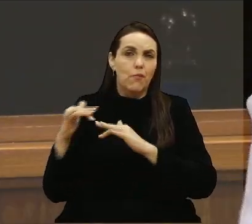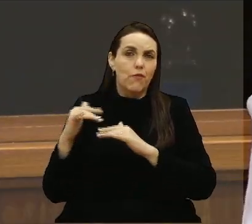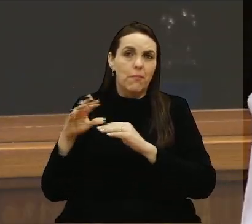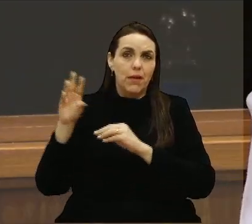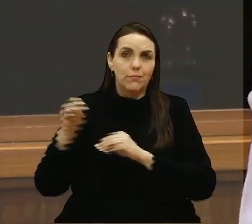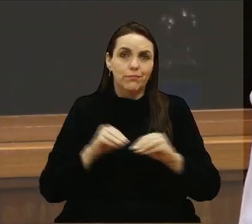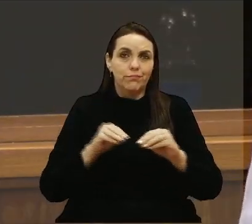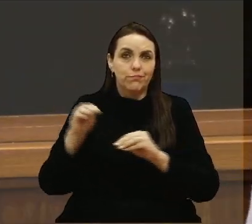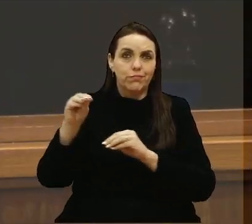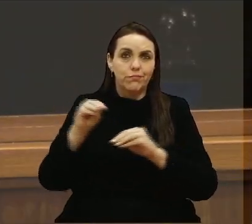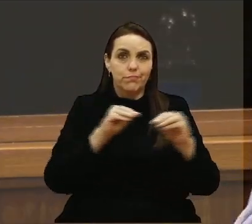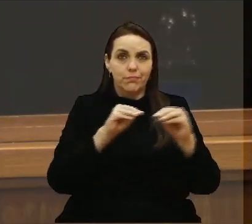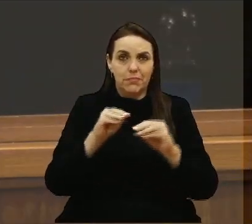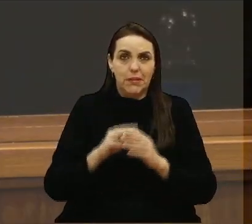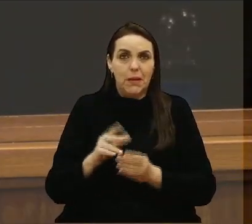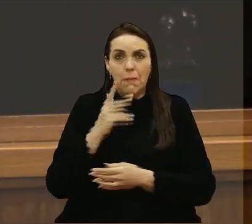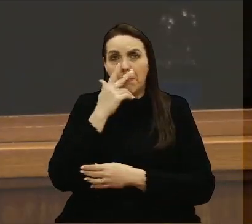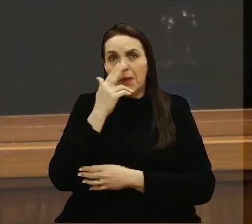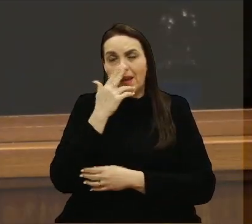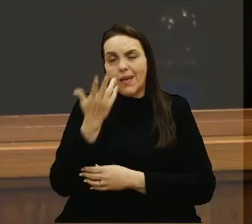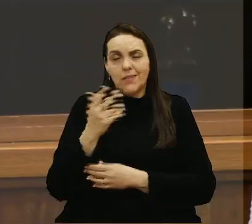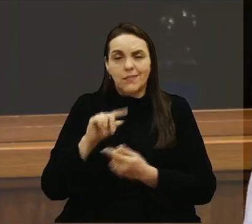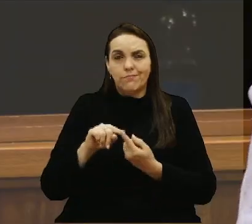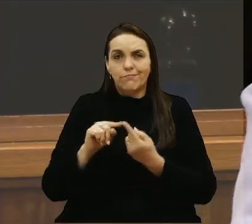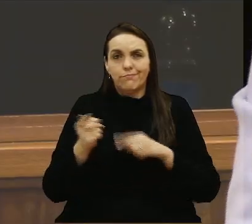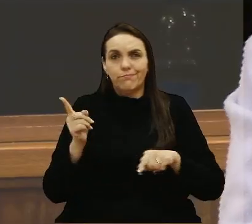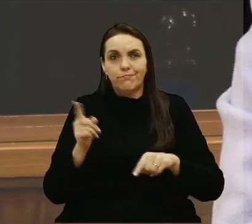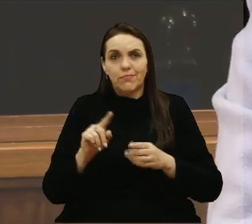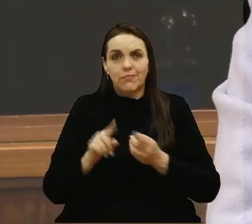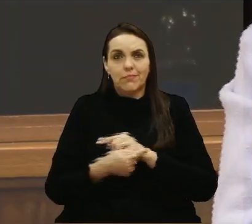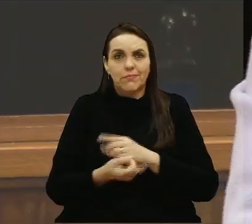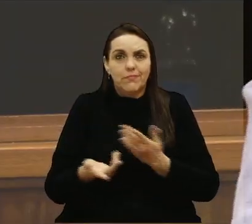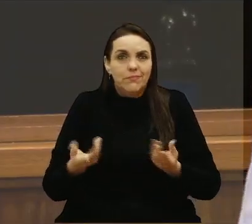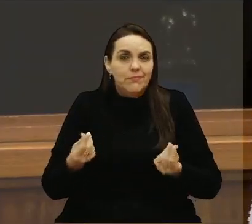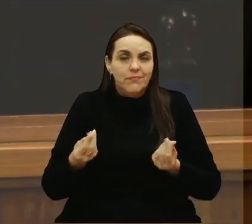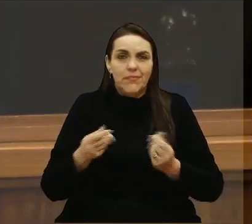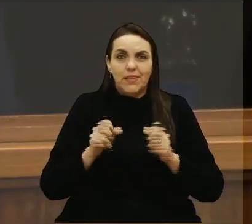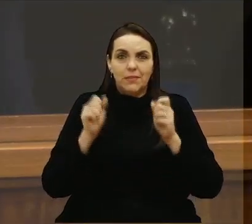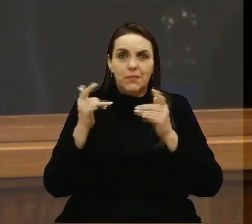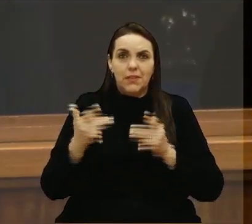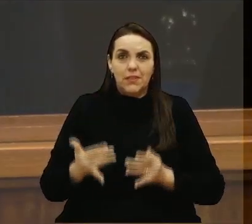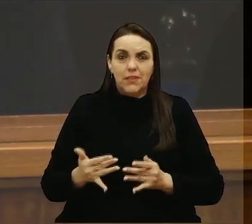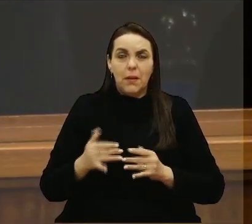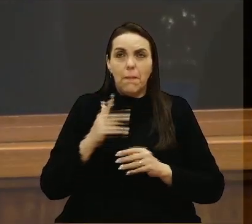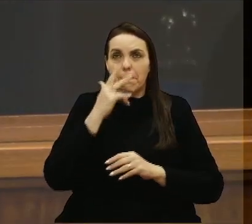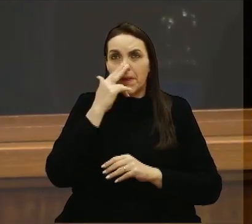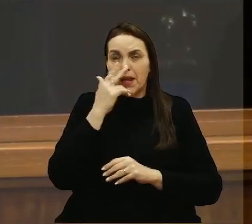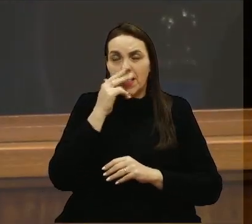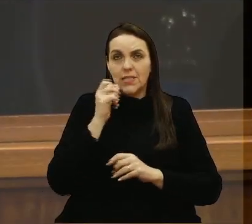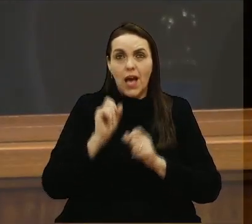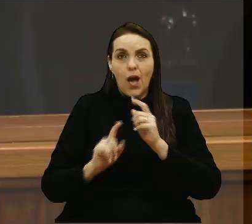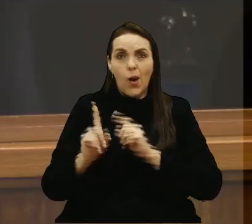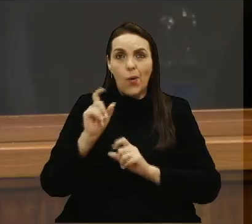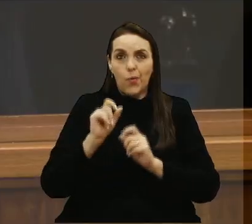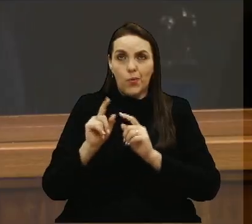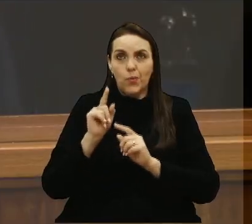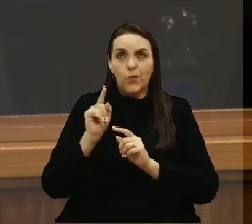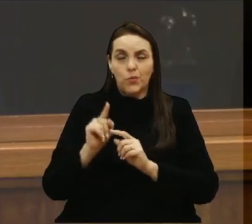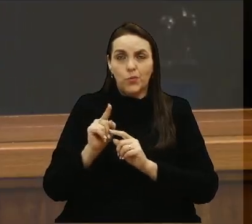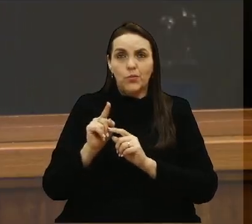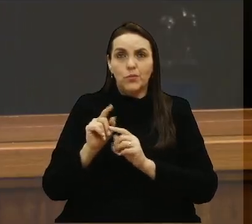que me parece de contraditório aqui com essa fala é que parece que uns